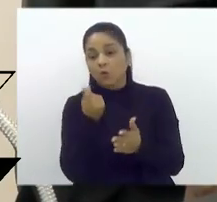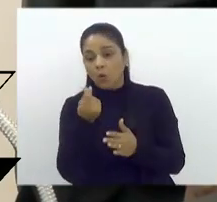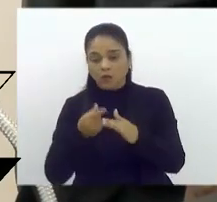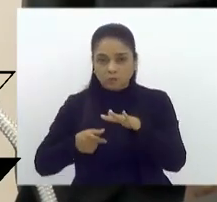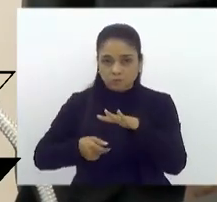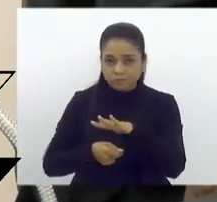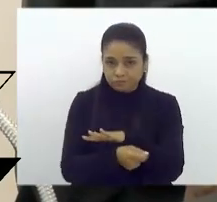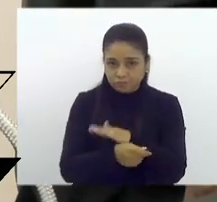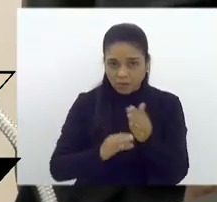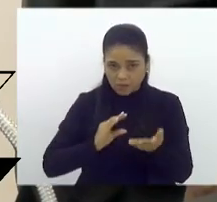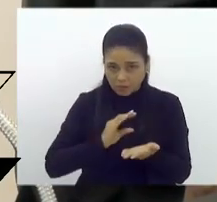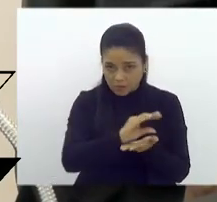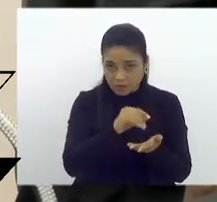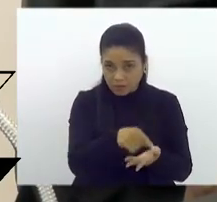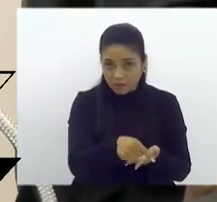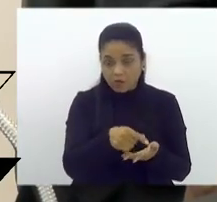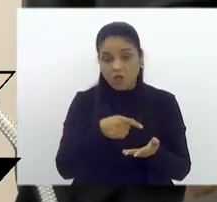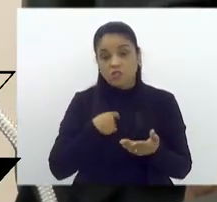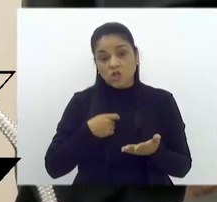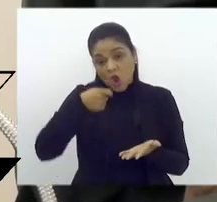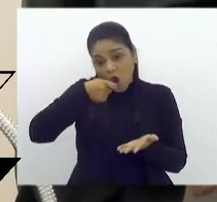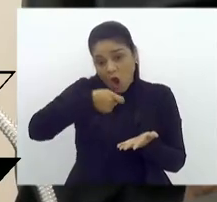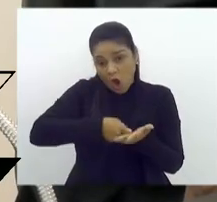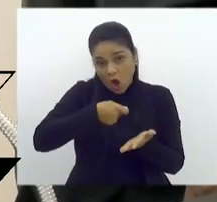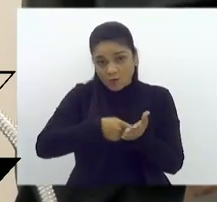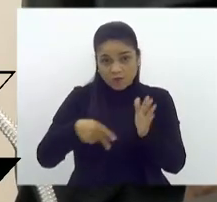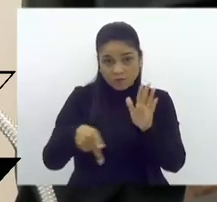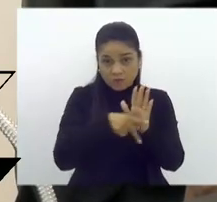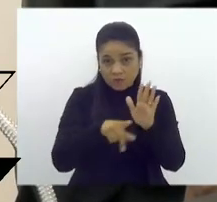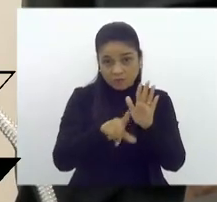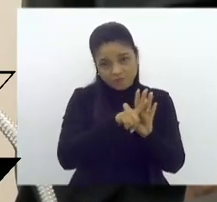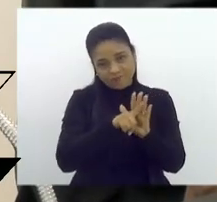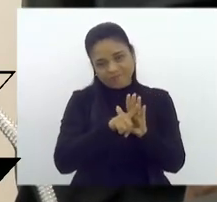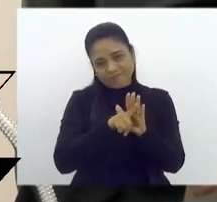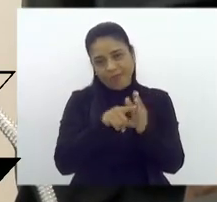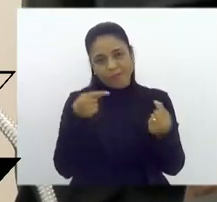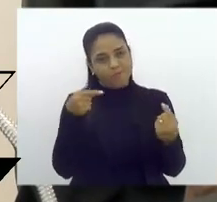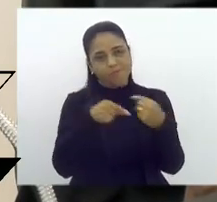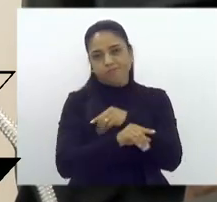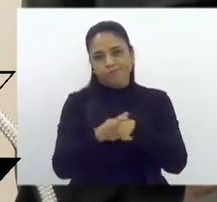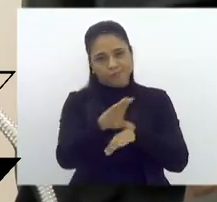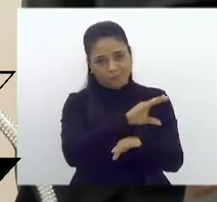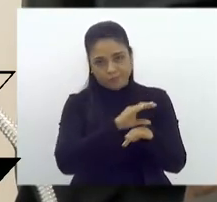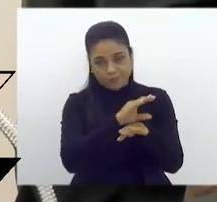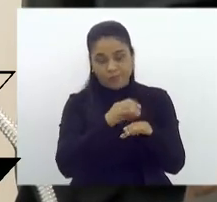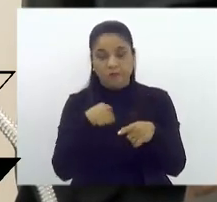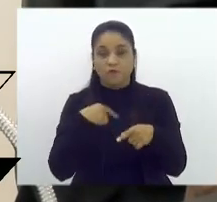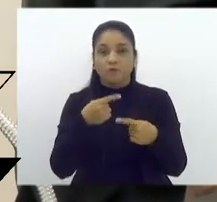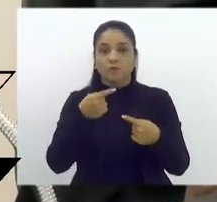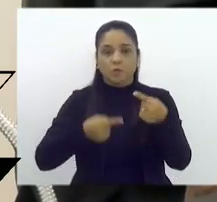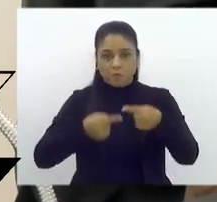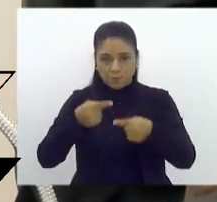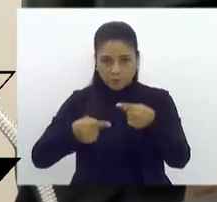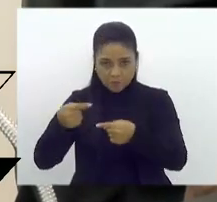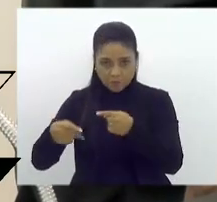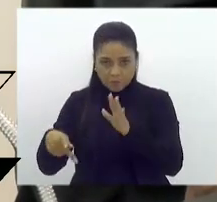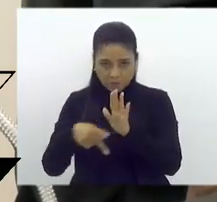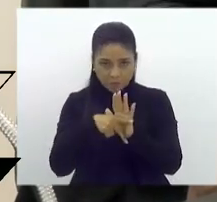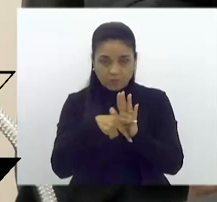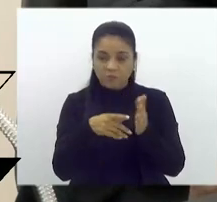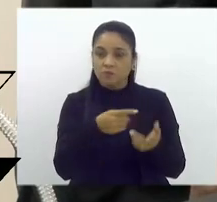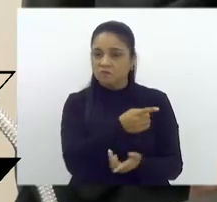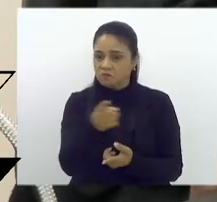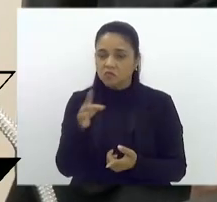projeto obrigatório, seria inconstitucional, já que não aponta a fonte de custeio. Então, vou colocar o projeto em discussão, até para ouvir os colegas